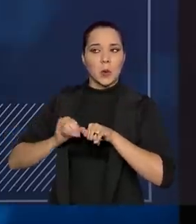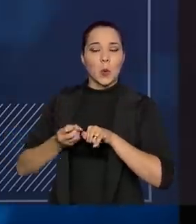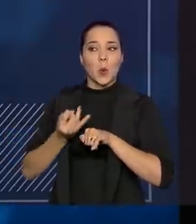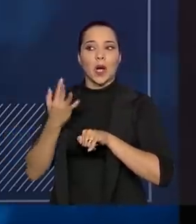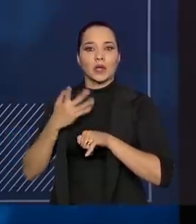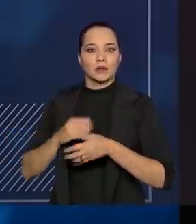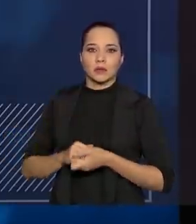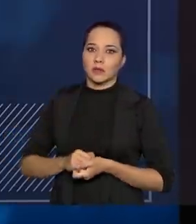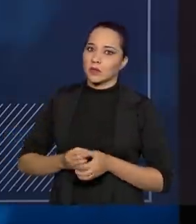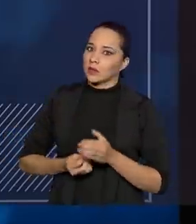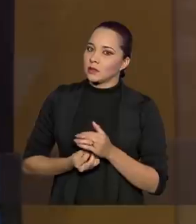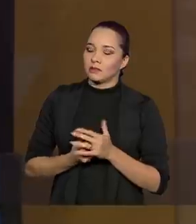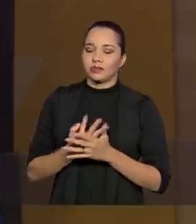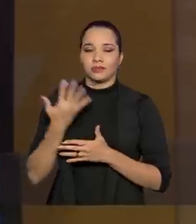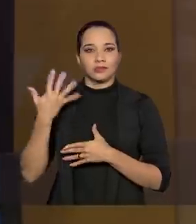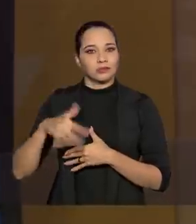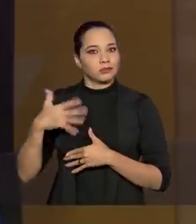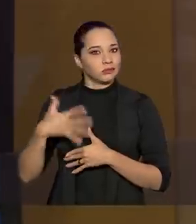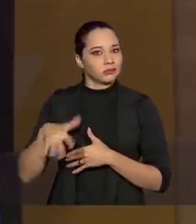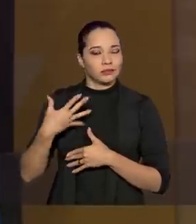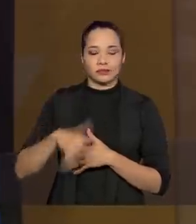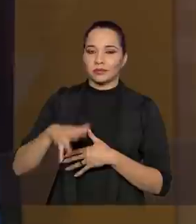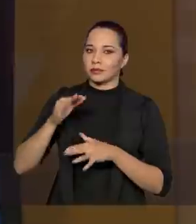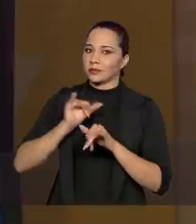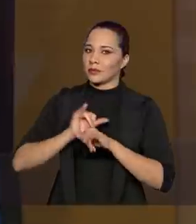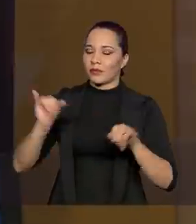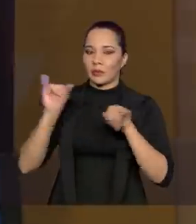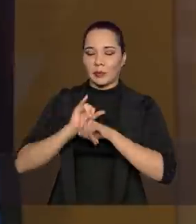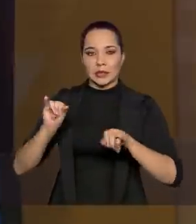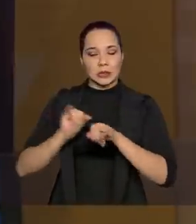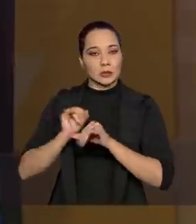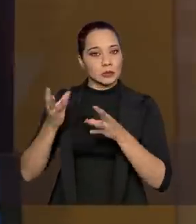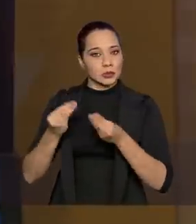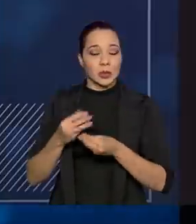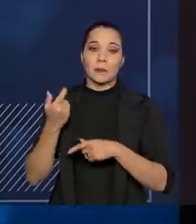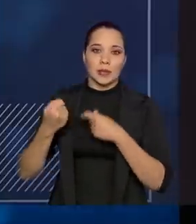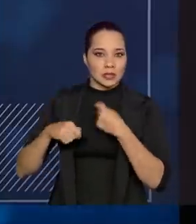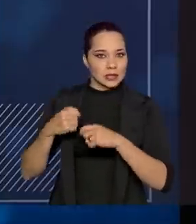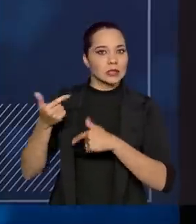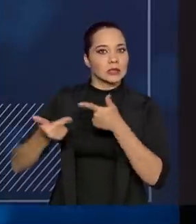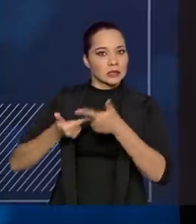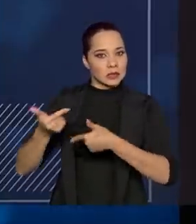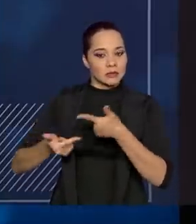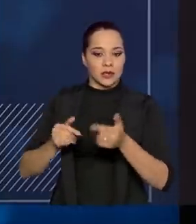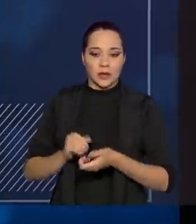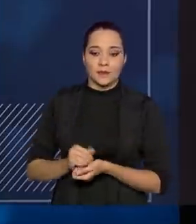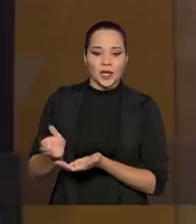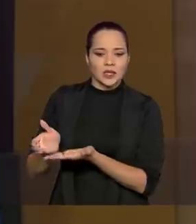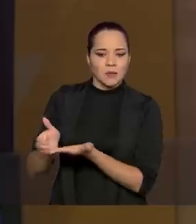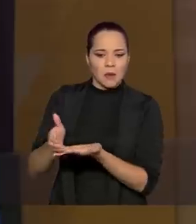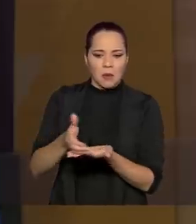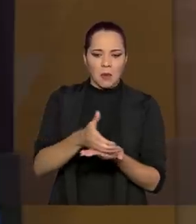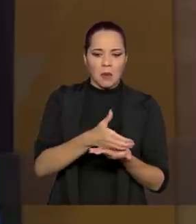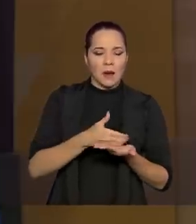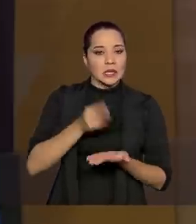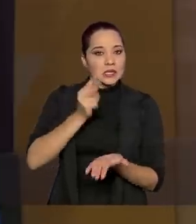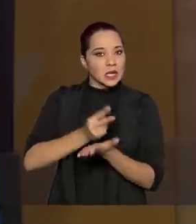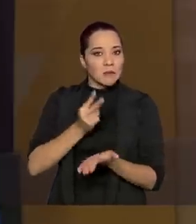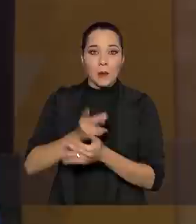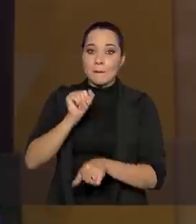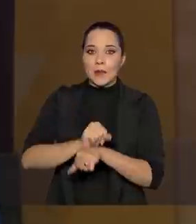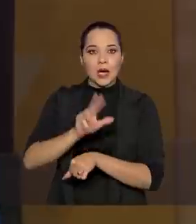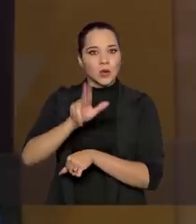são bilhões de dados. Exatamente. São trilhões de dados. E temos que trabalhar, né, e na proteção. E essa coleta é incessante, ela não para,